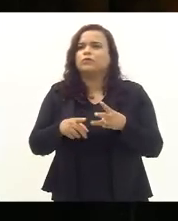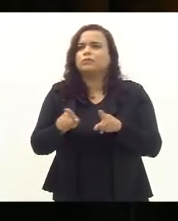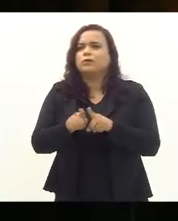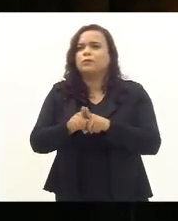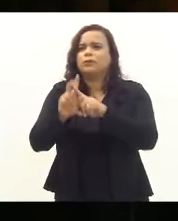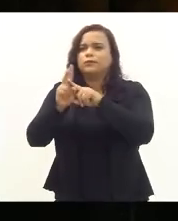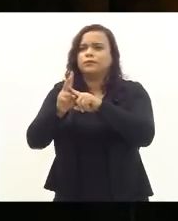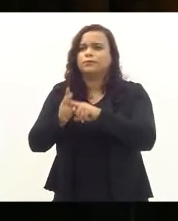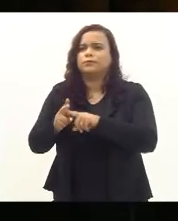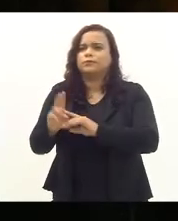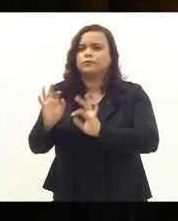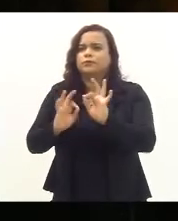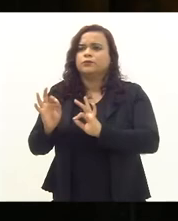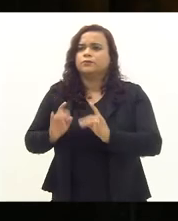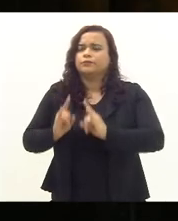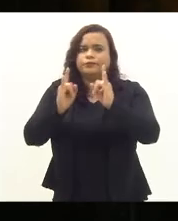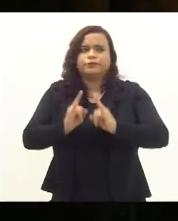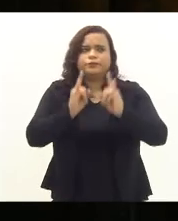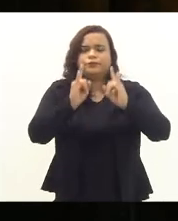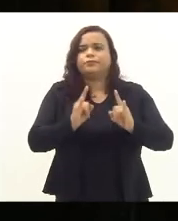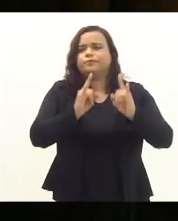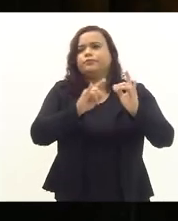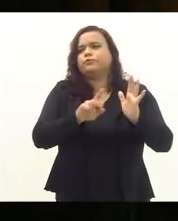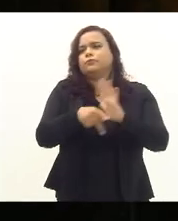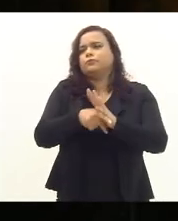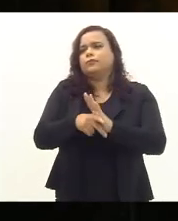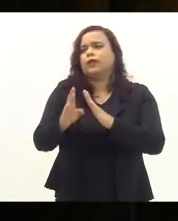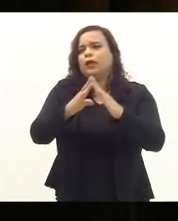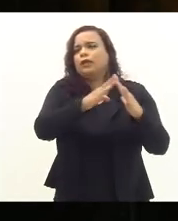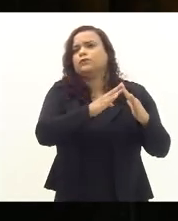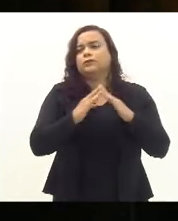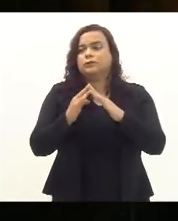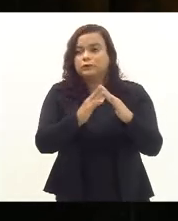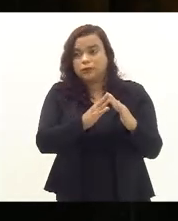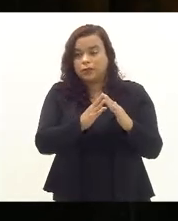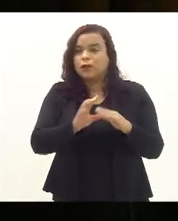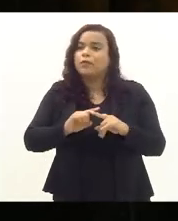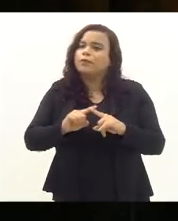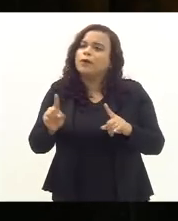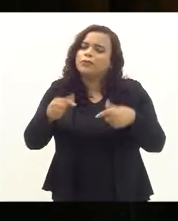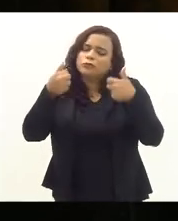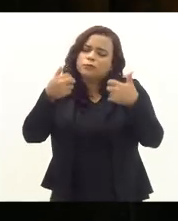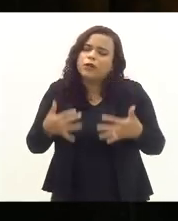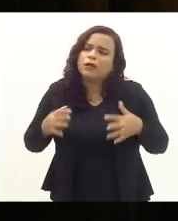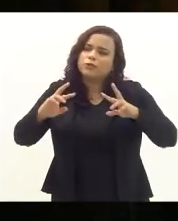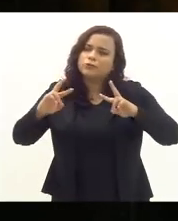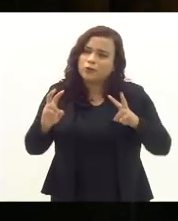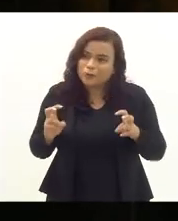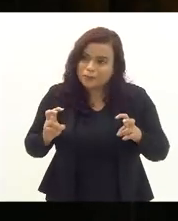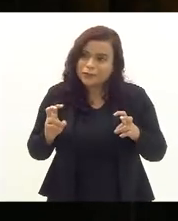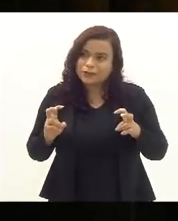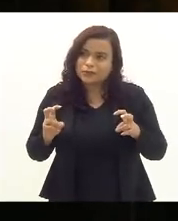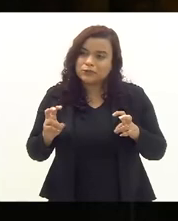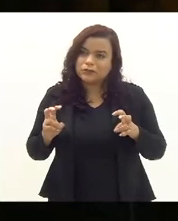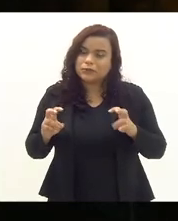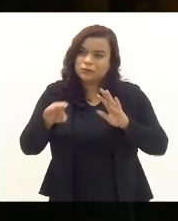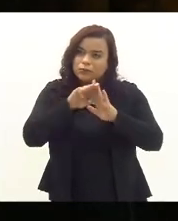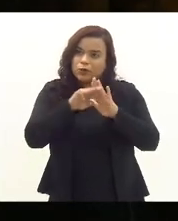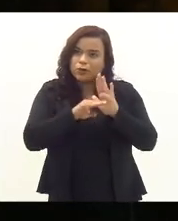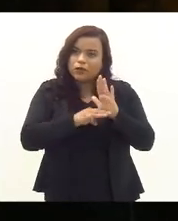dos conjuntos habitacionais não há qualquer menção no de